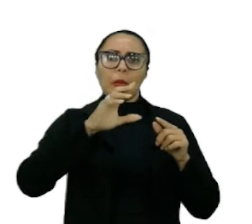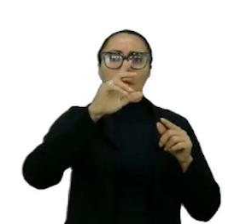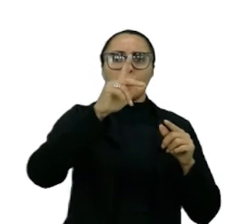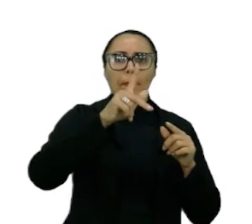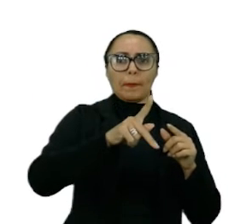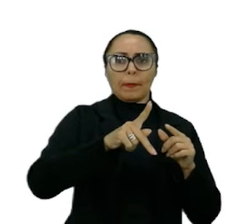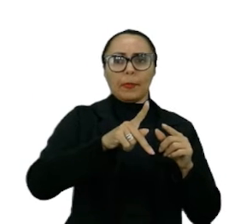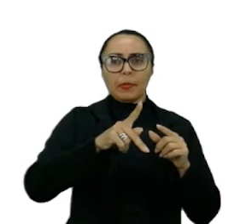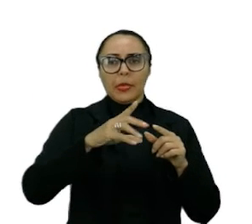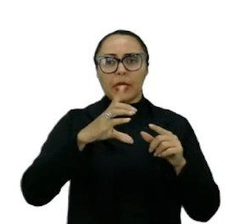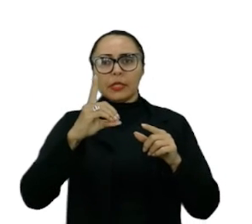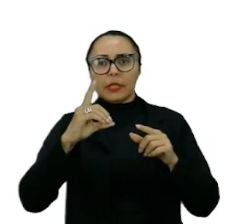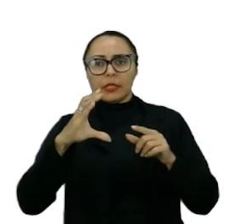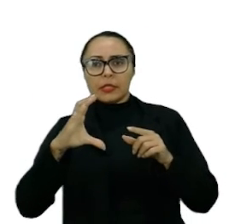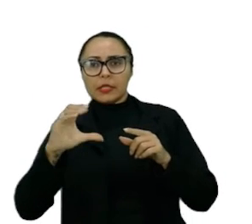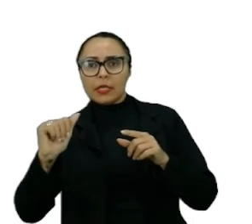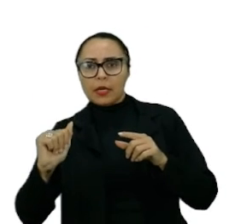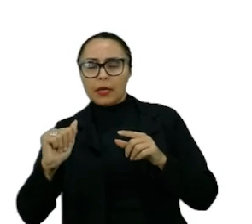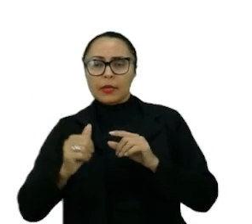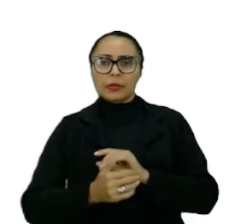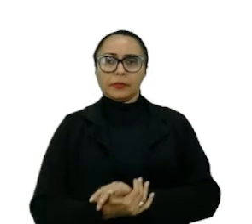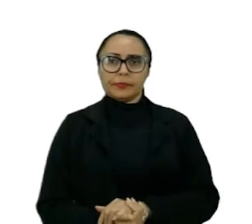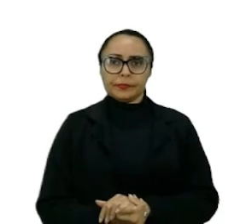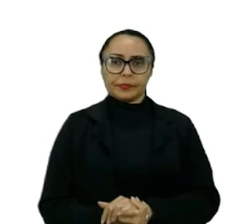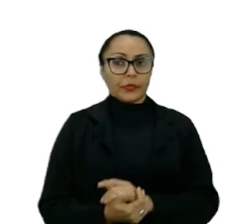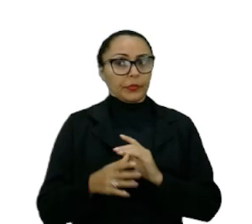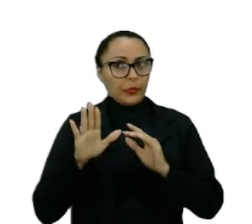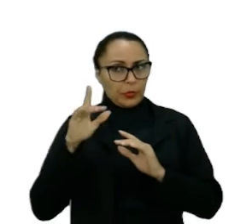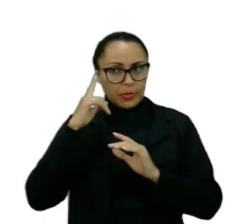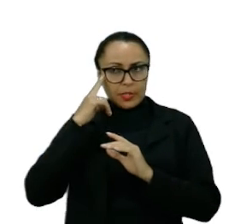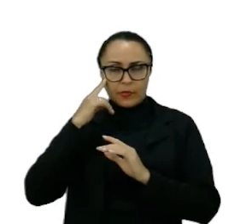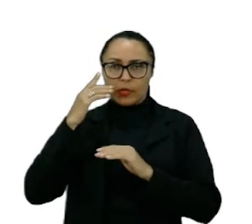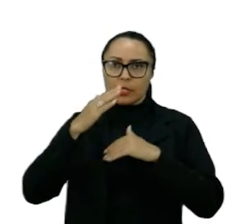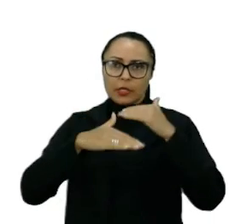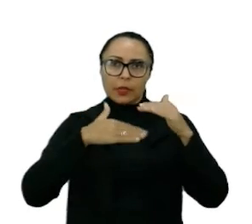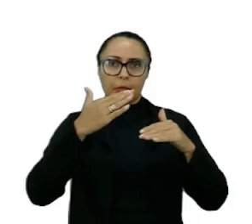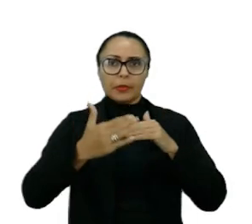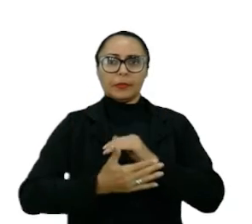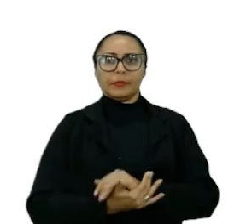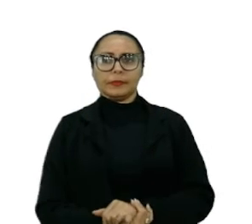Veja, acompanhe comigo as seguintes etapas.